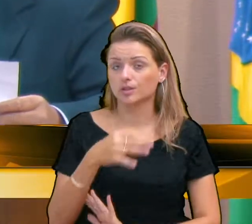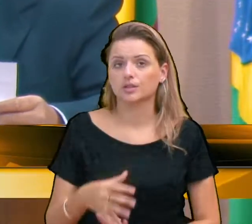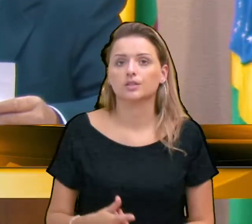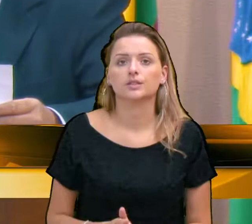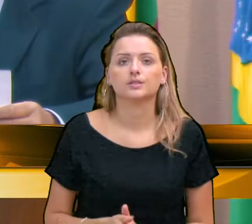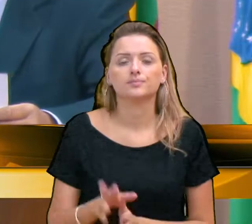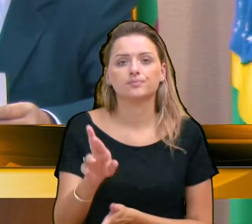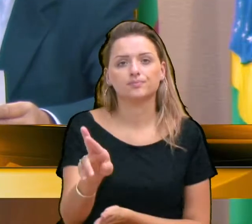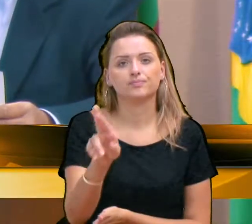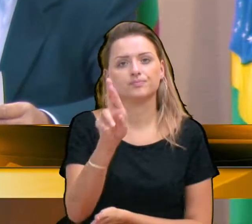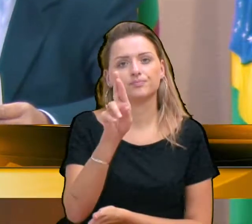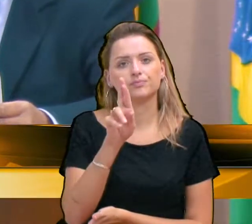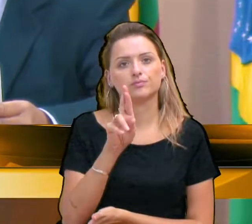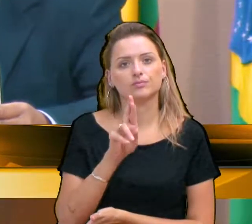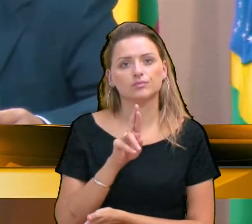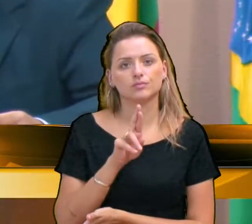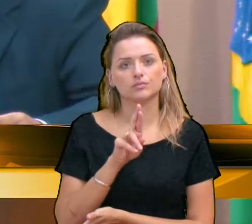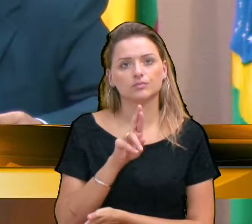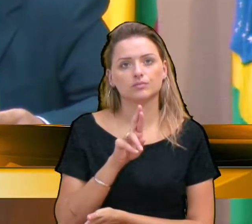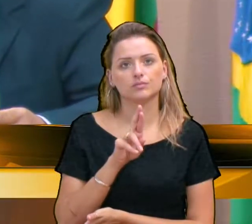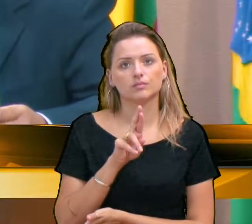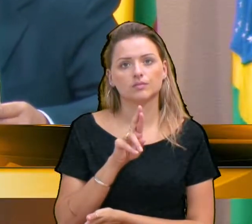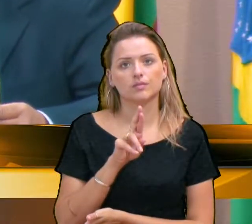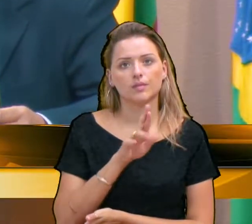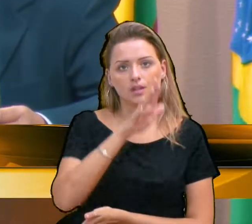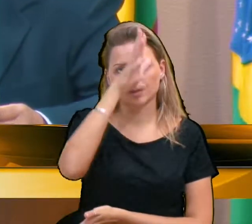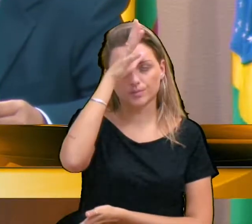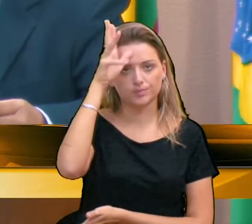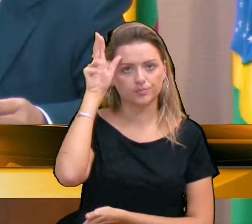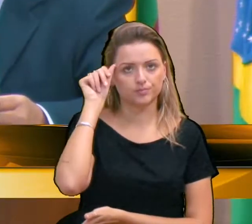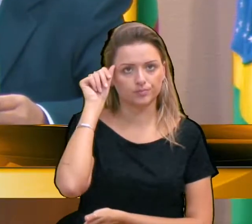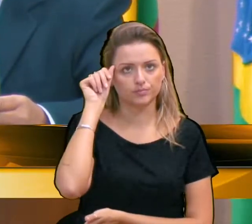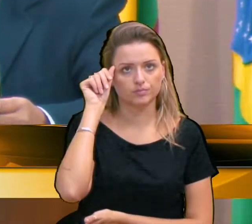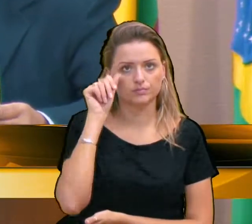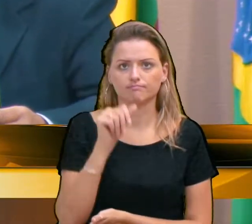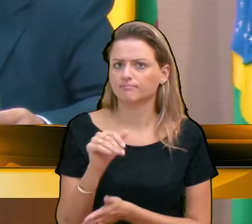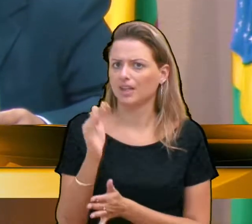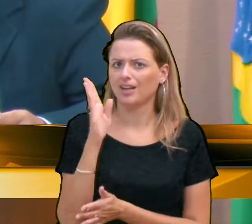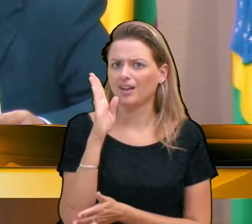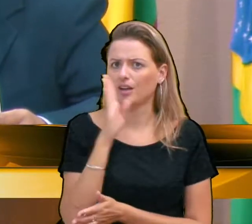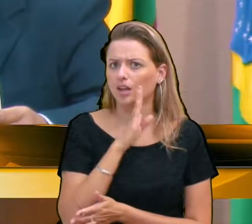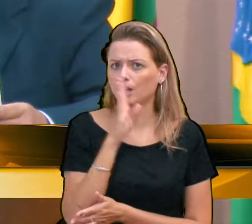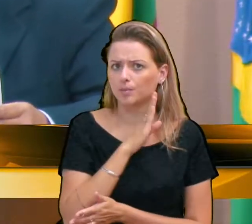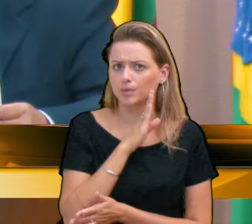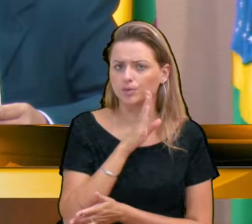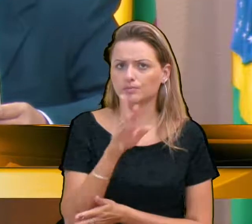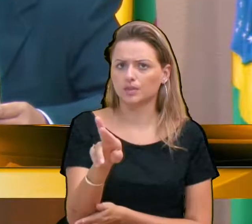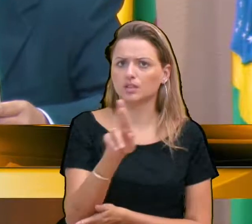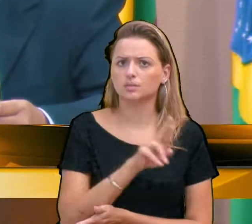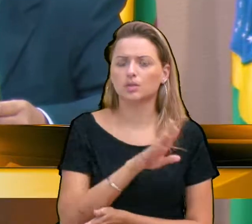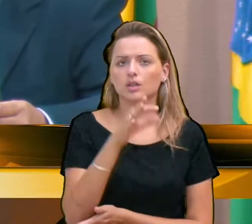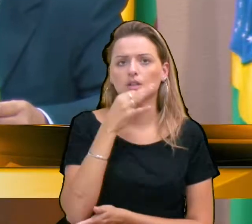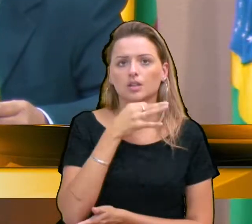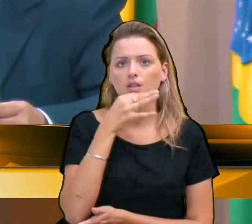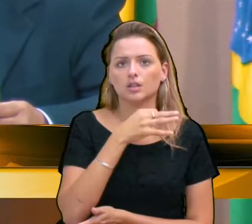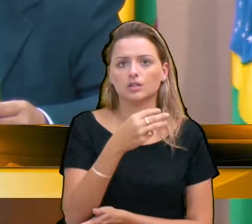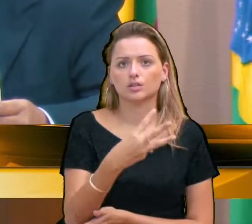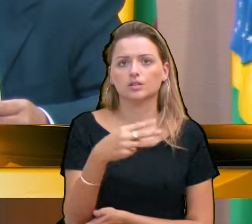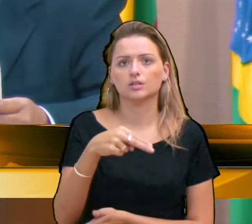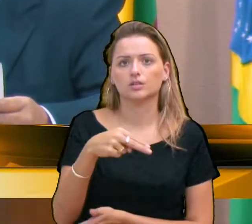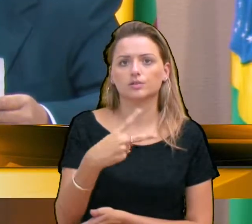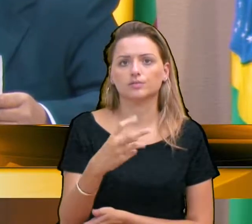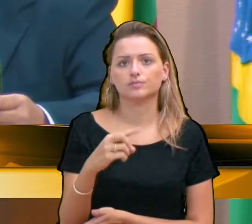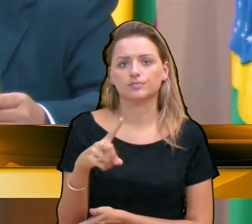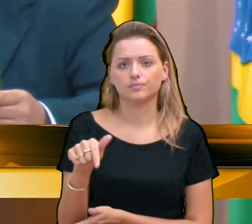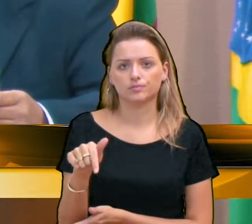A resposta do nosso município. Bate pronto. Aí foi bem rápido. Caxias do Sul, 3 de novembro